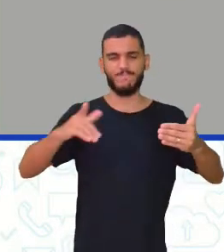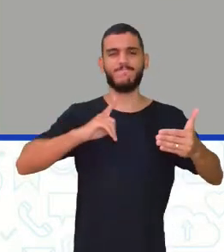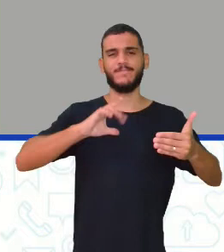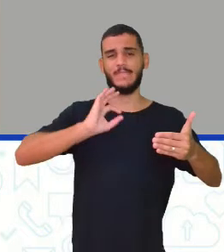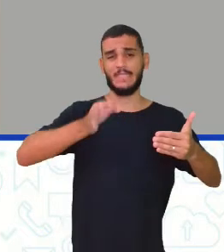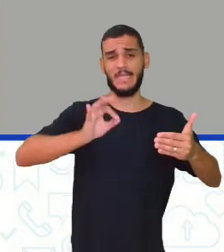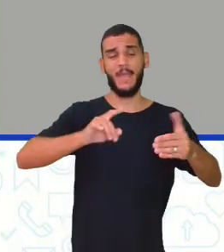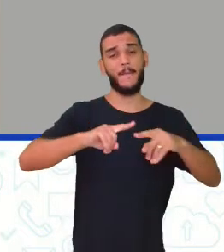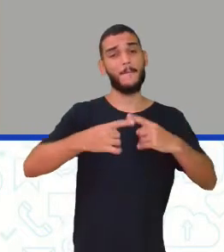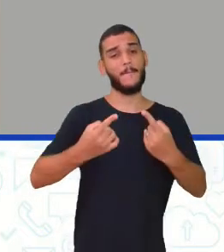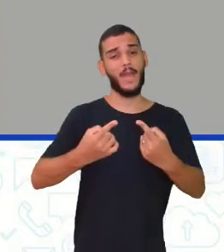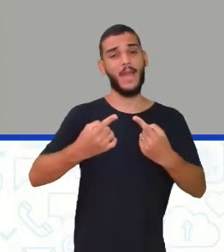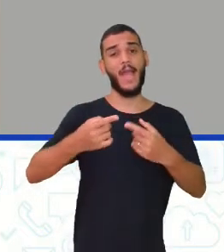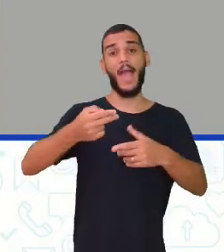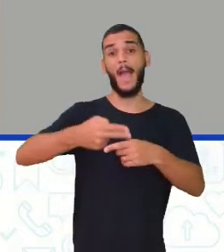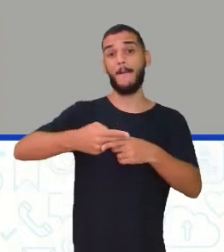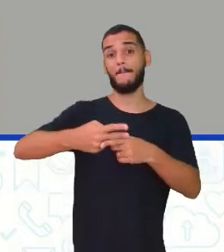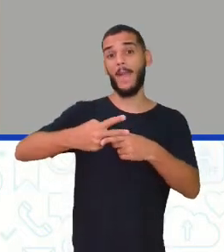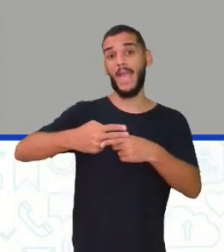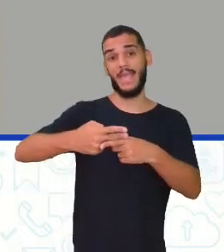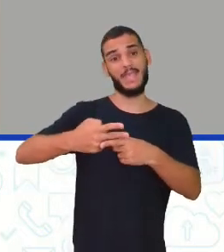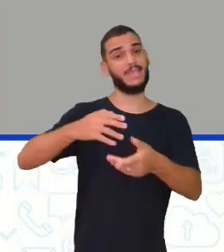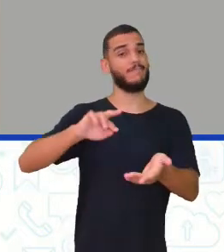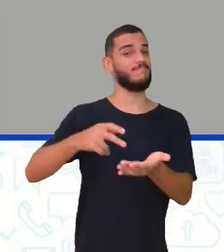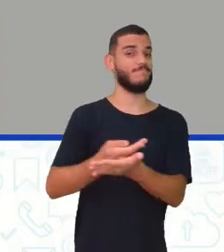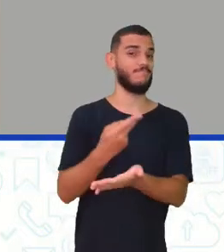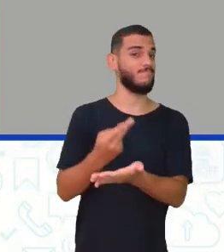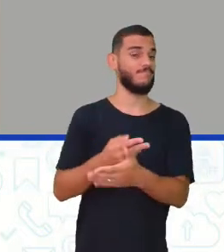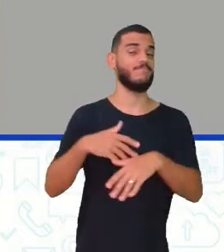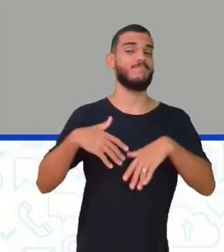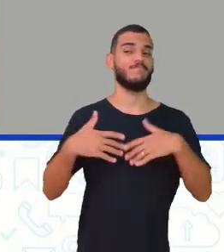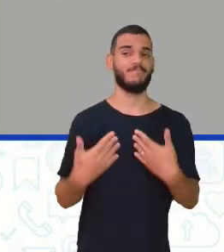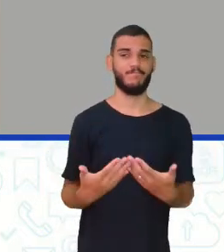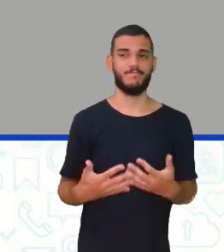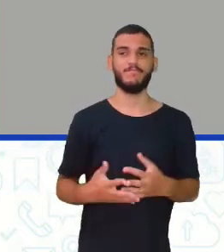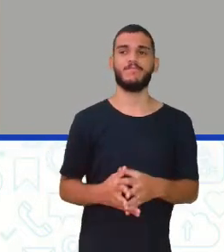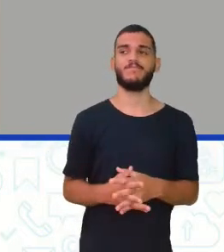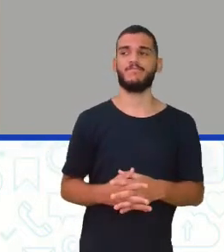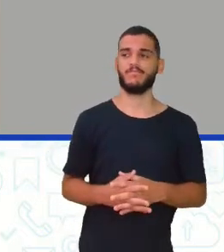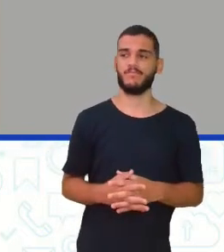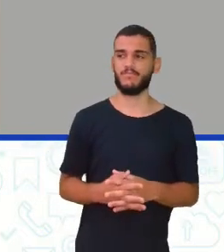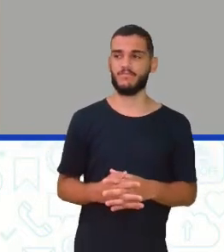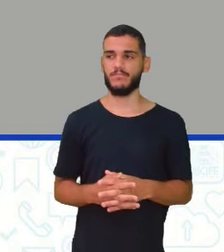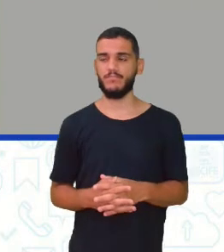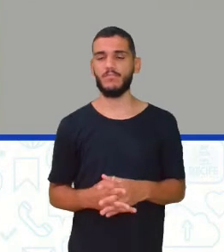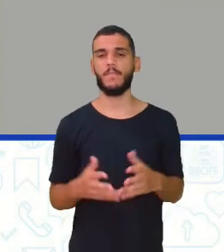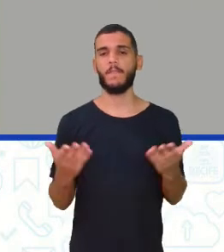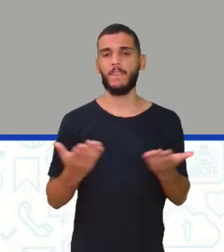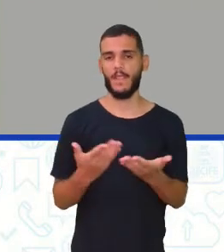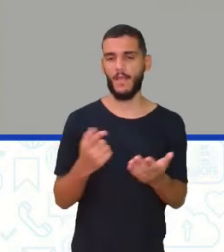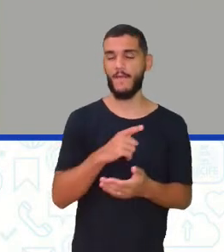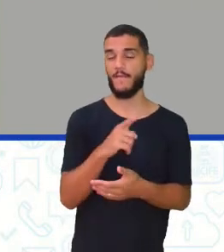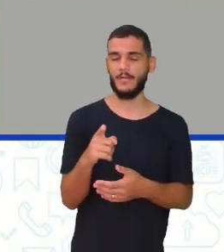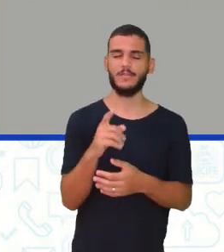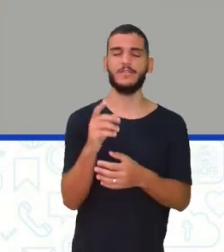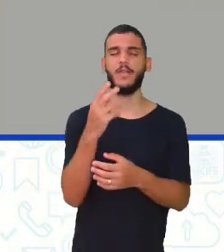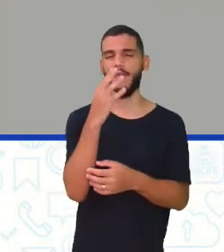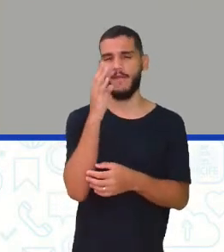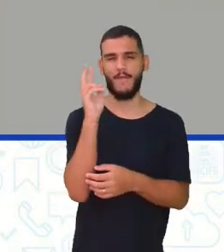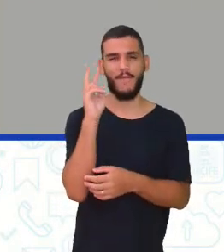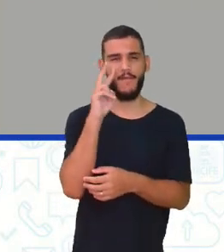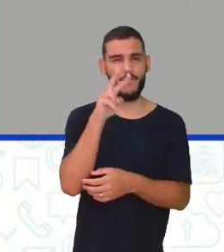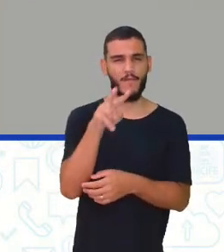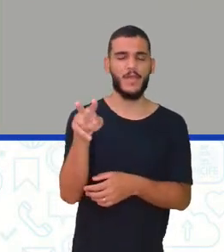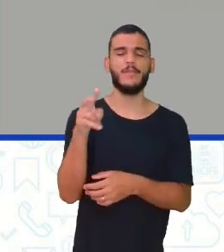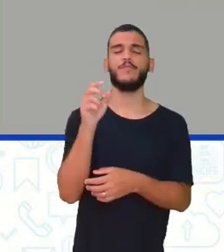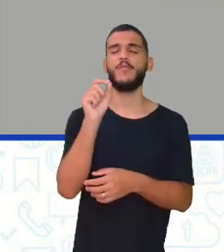posição em relação a gente dormir. Agora, né? Vocês estão vendo aí essa parte que eu